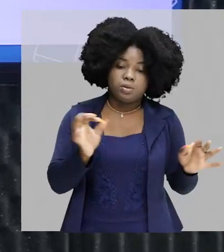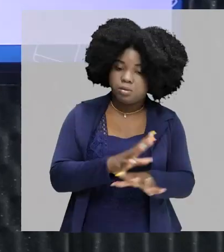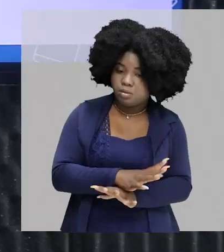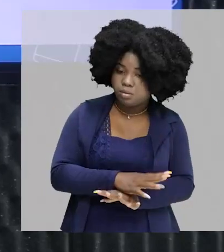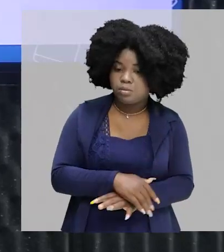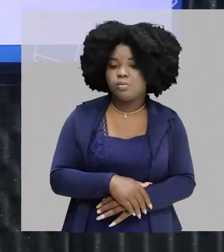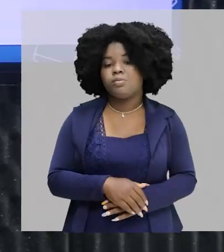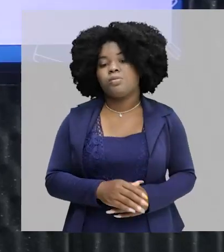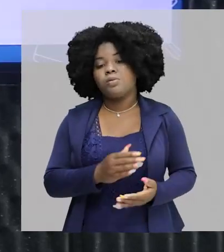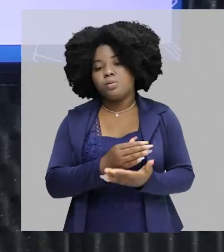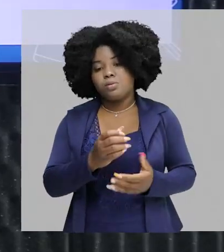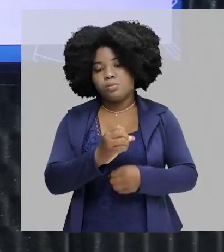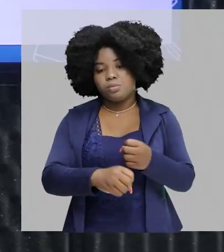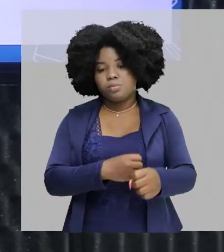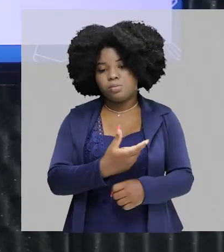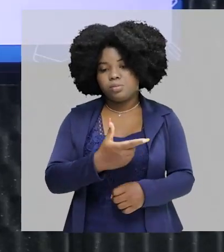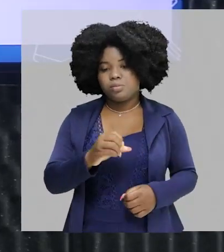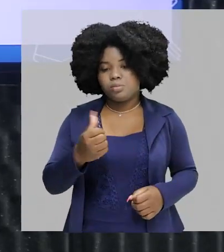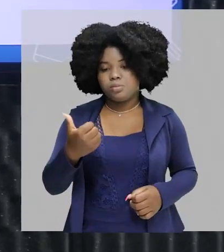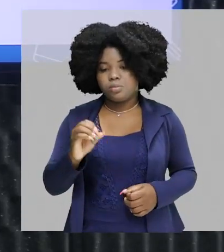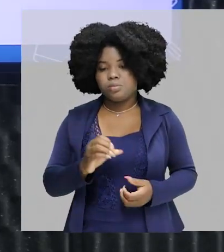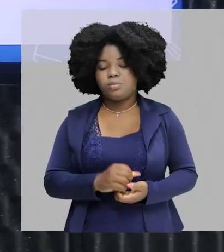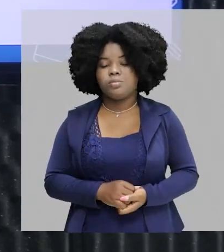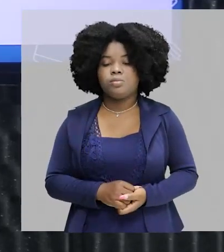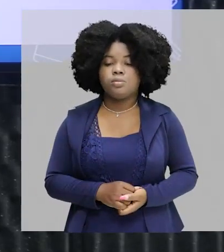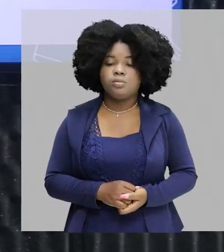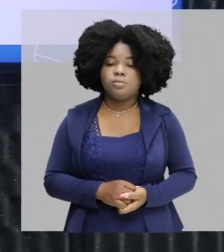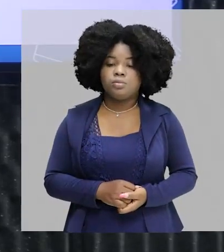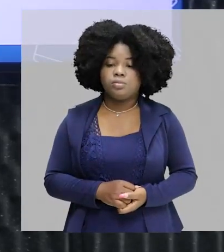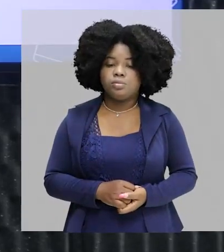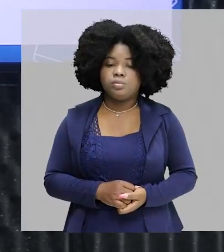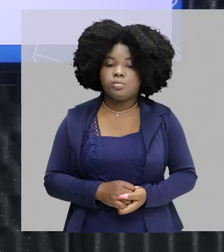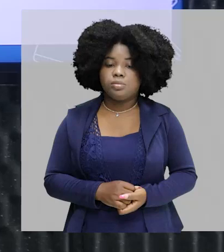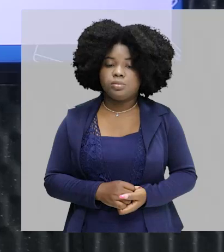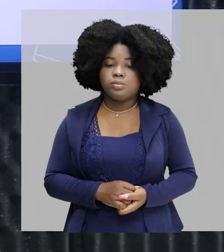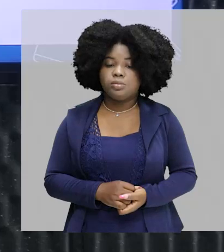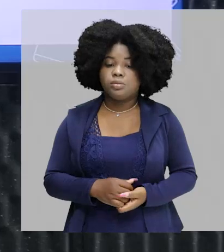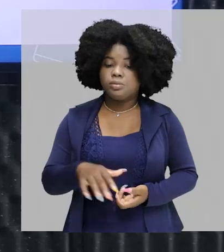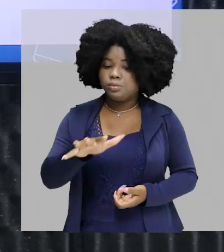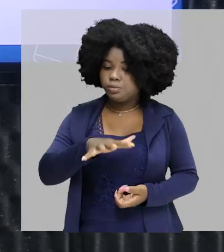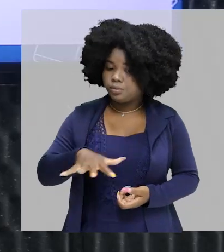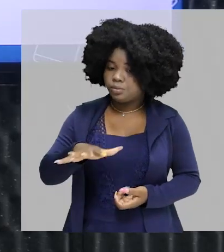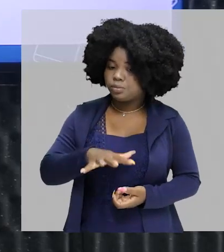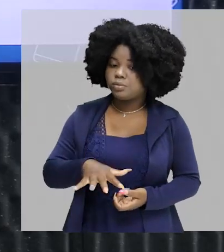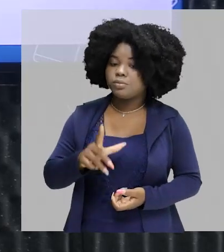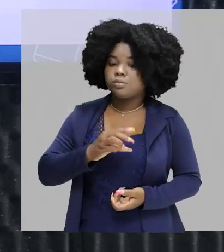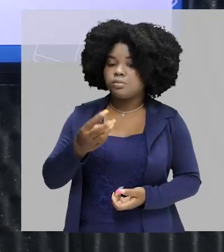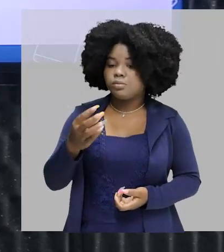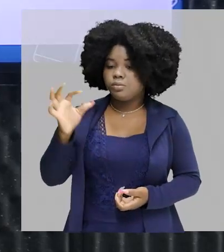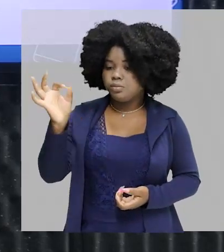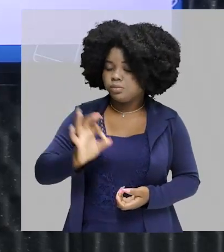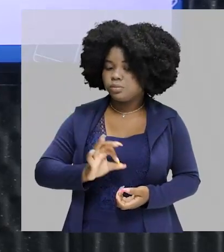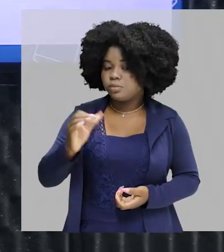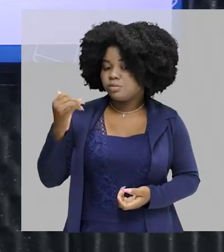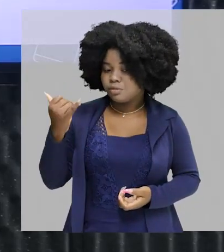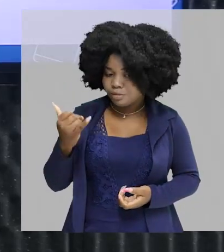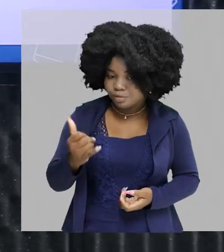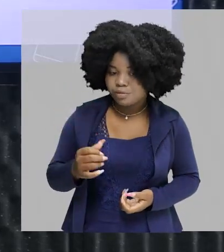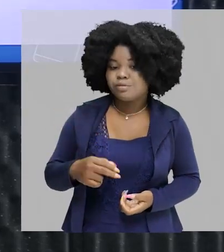ter iniciado em 2010. Esse complexo ele gera 3% da energia